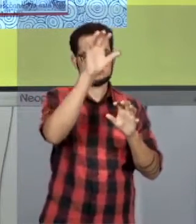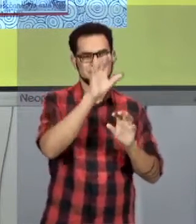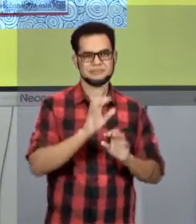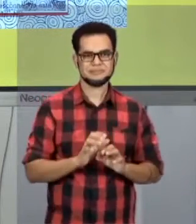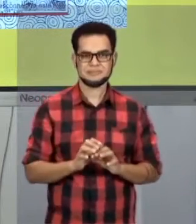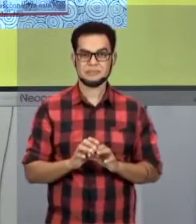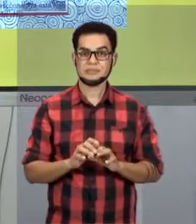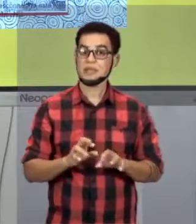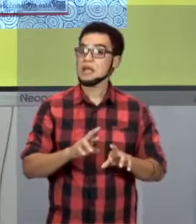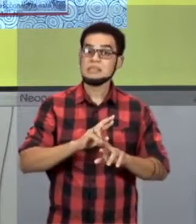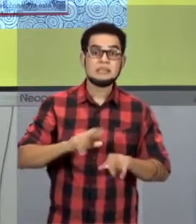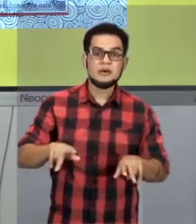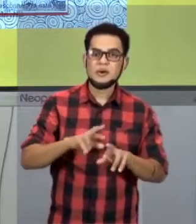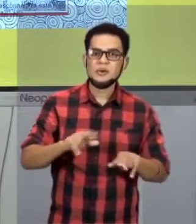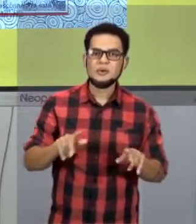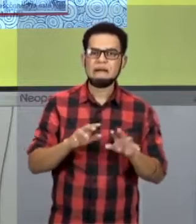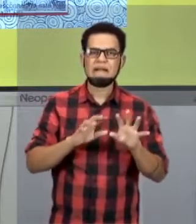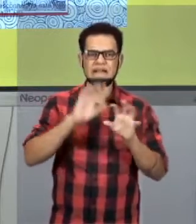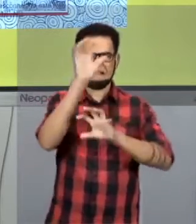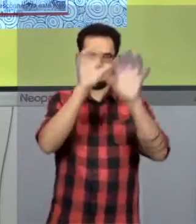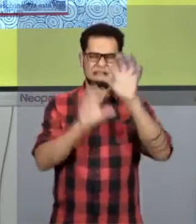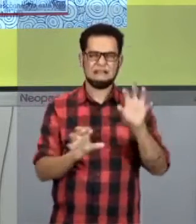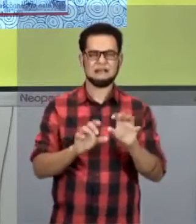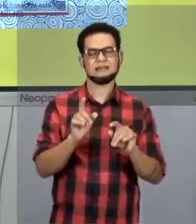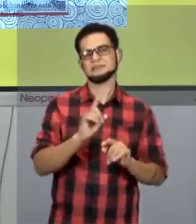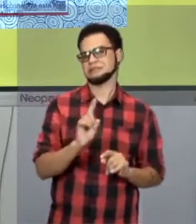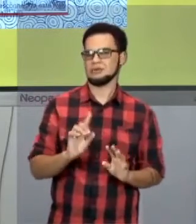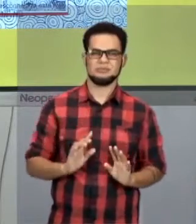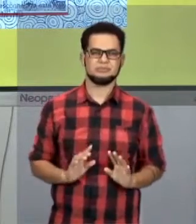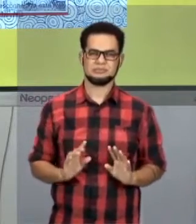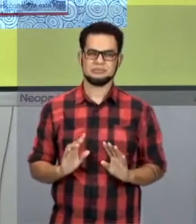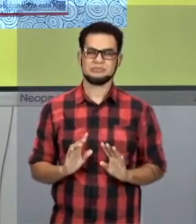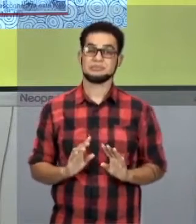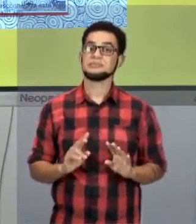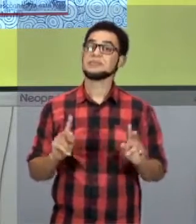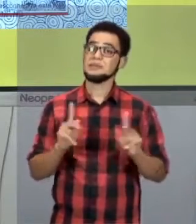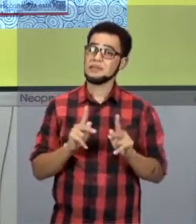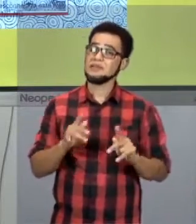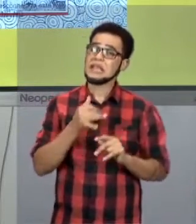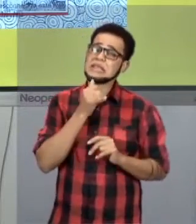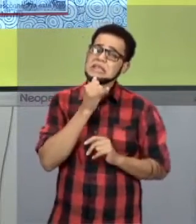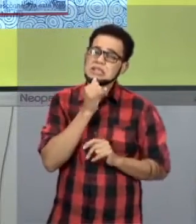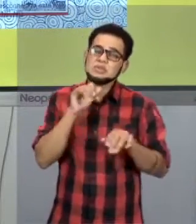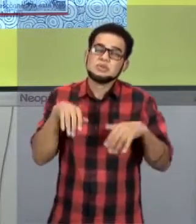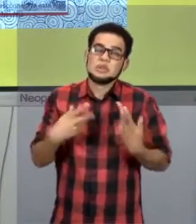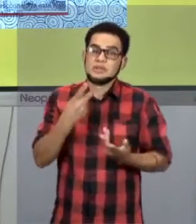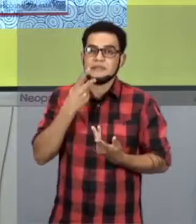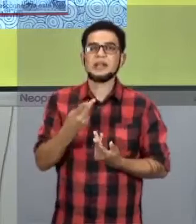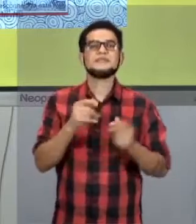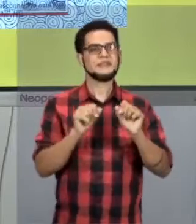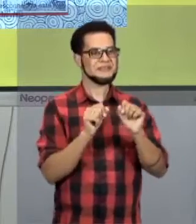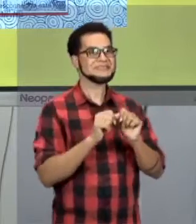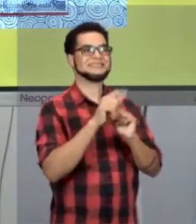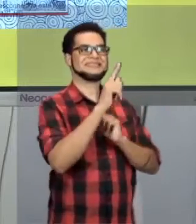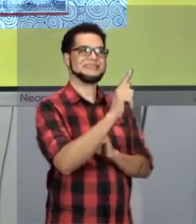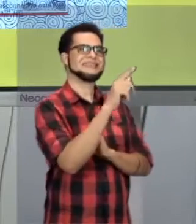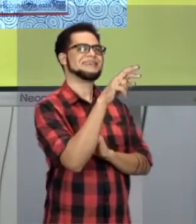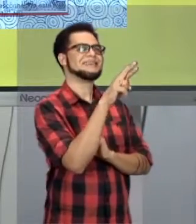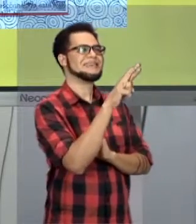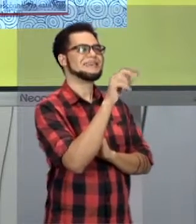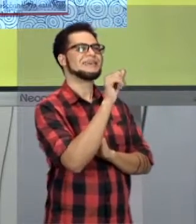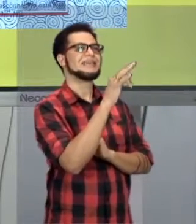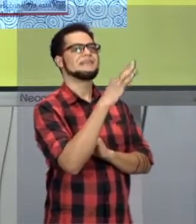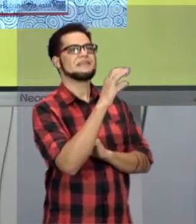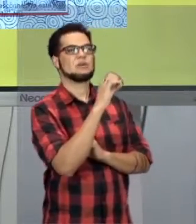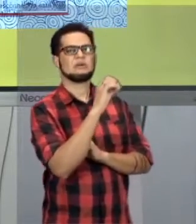são rabiscos. A professora fica muito triste quando eu falo: vamos trabalhar com textura gráfica, vamos criar várias texturas. Aí